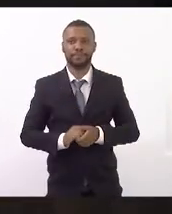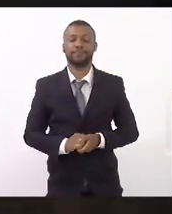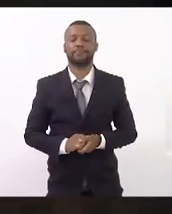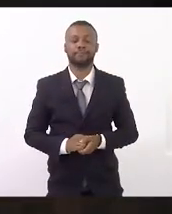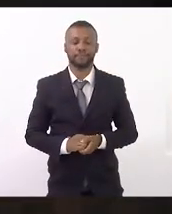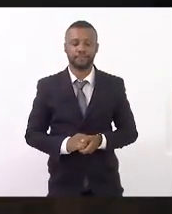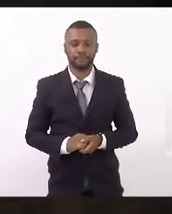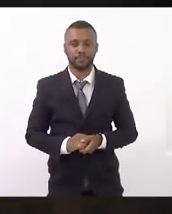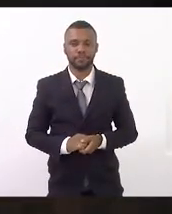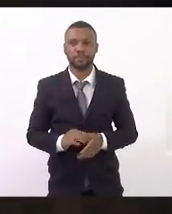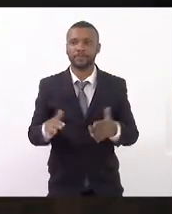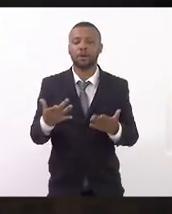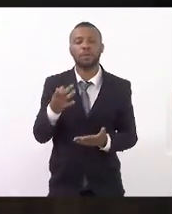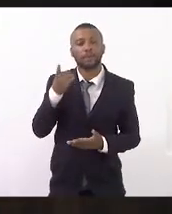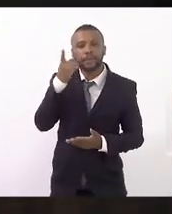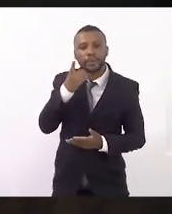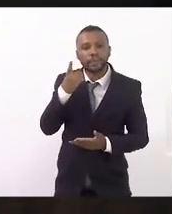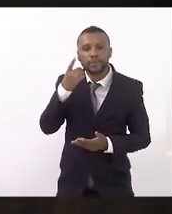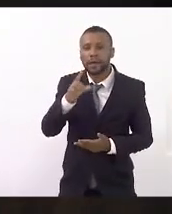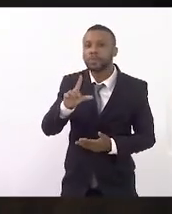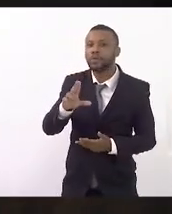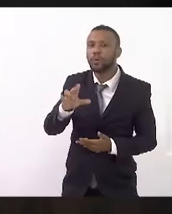Então, deputado Luiz,